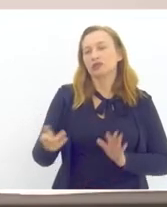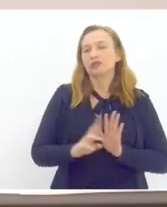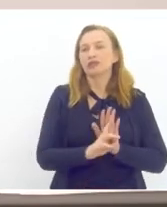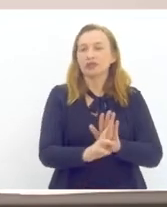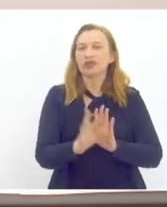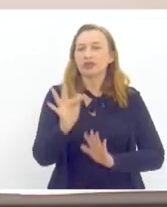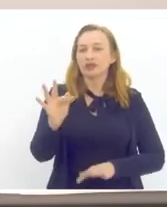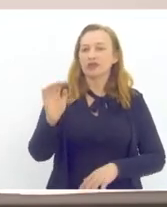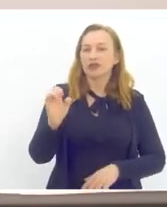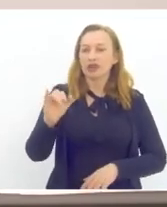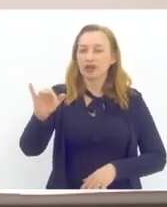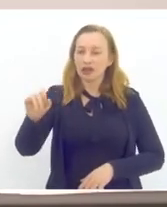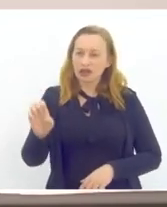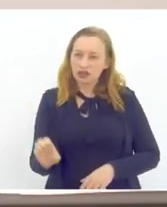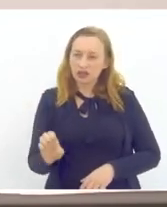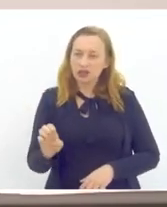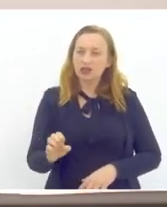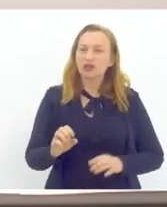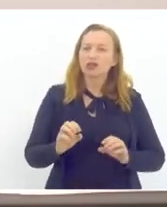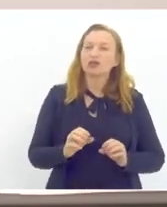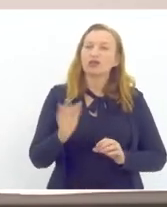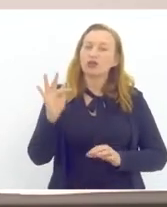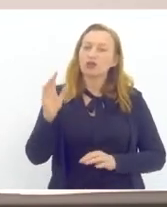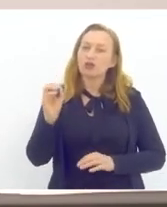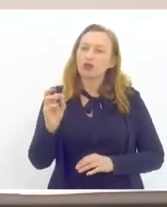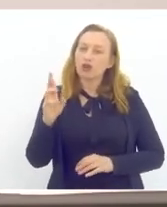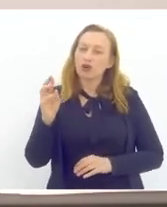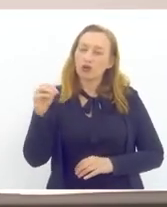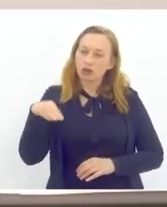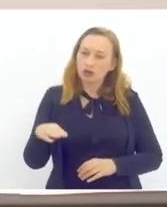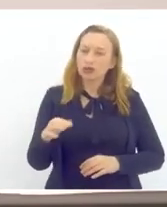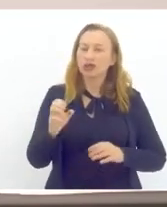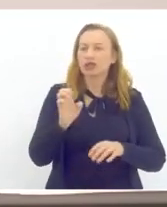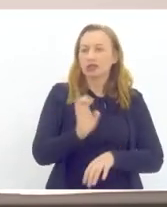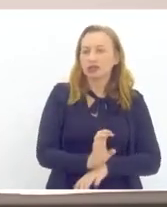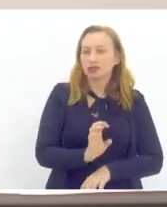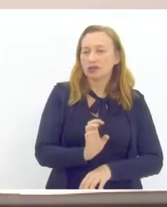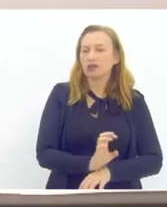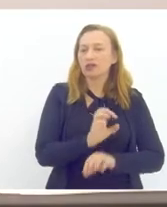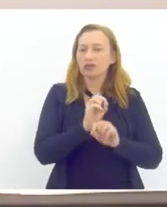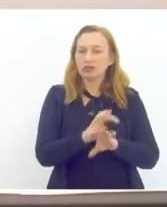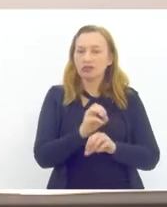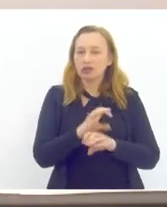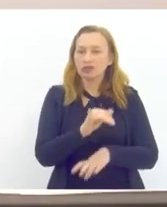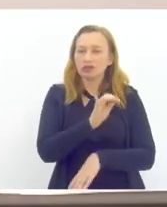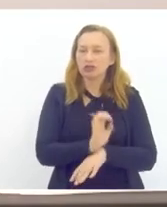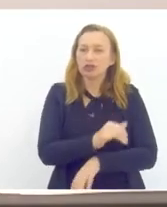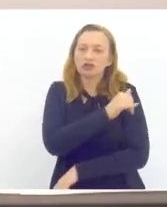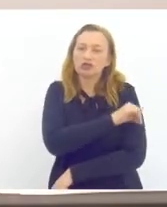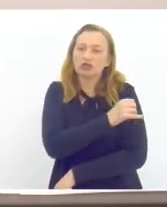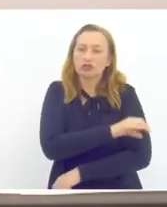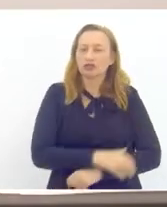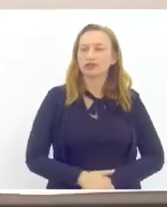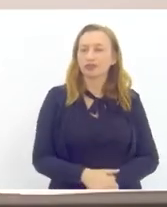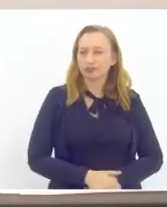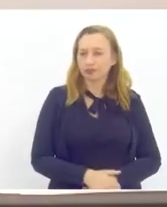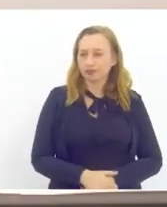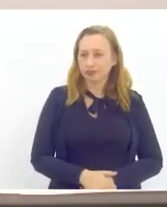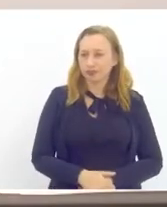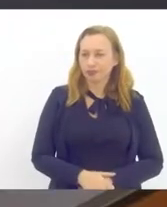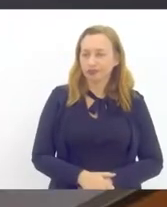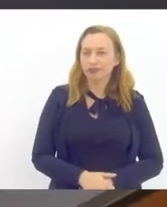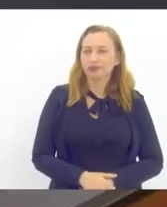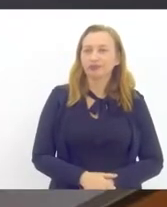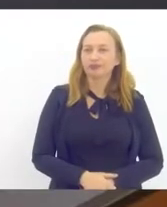Fórum Estadual de Educação do Estado do Rio de Janeiro. Lidas as presenças, deputado